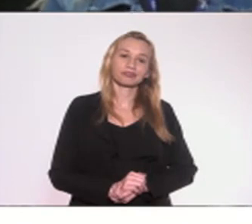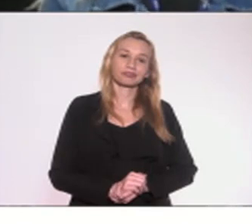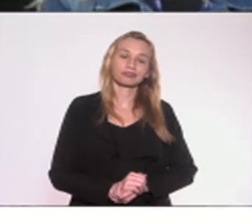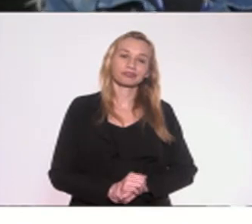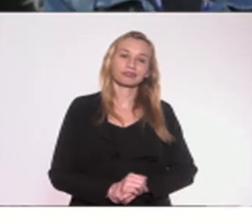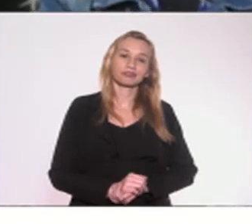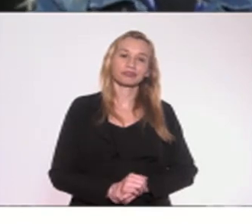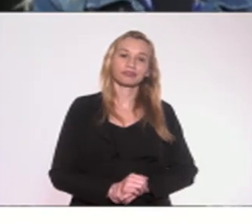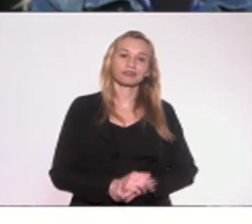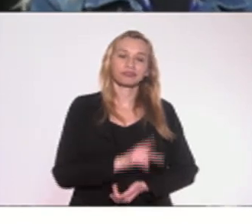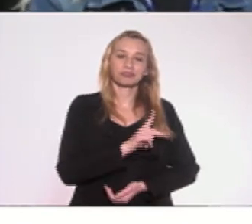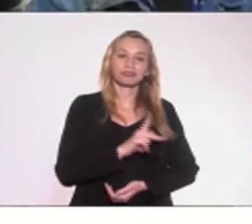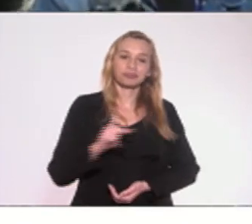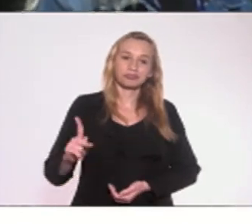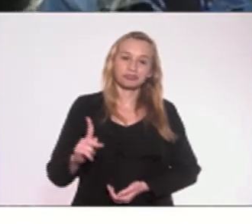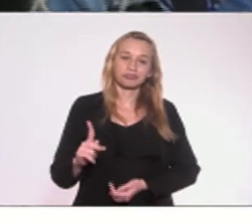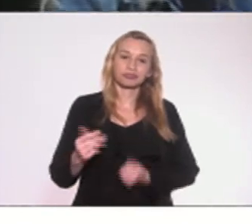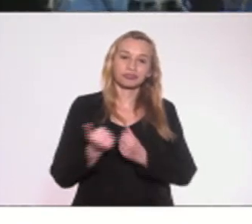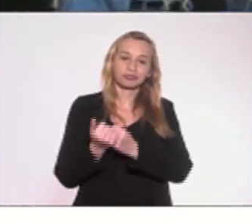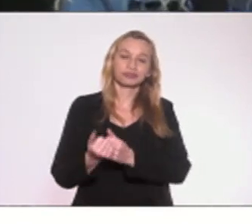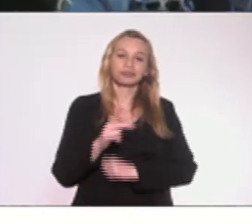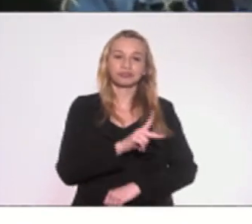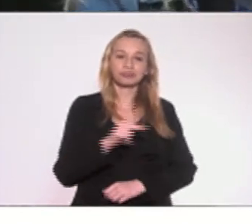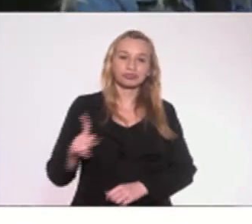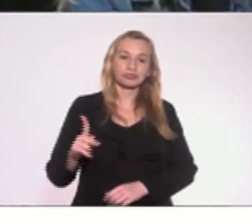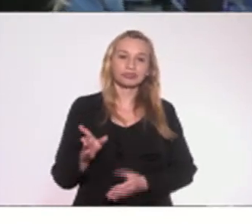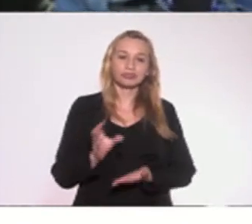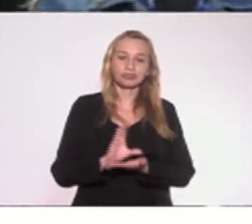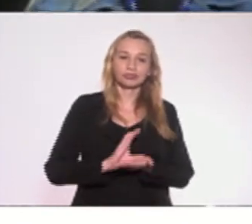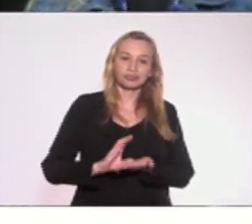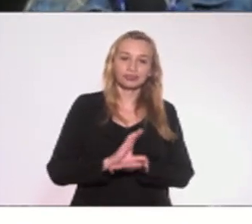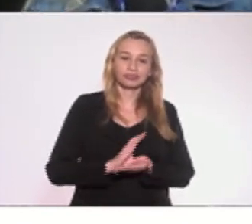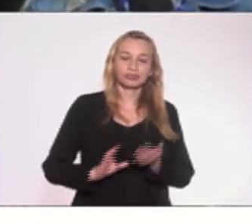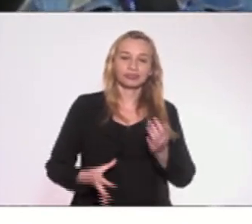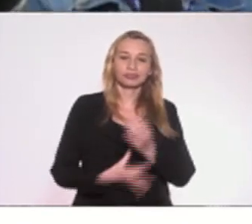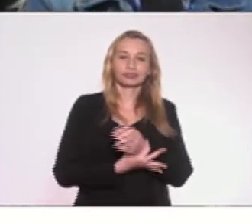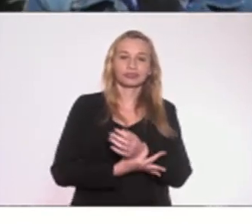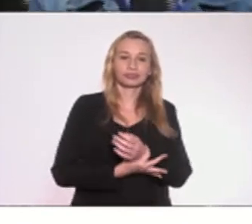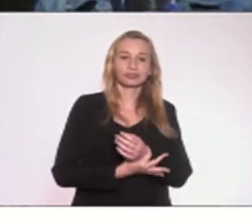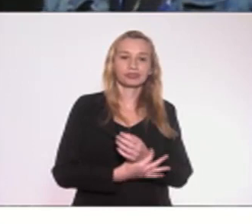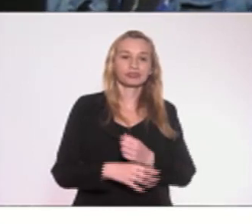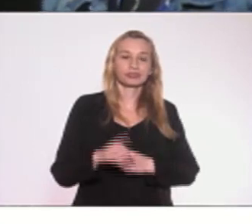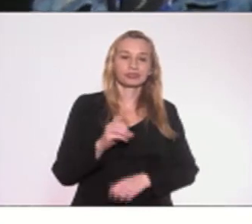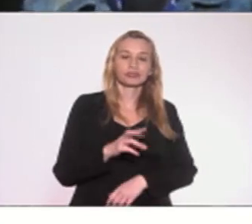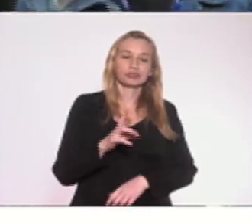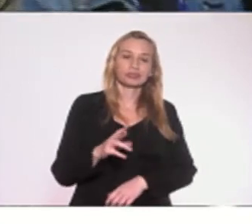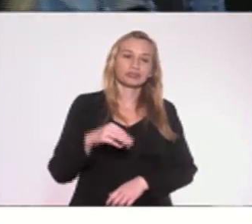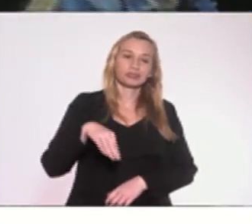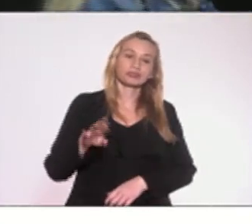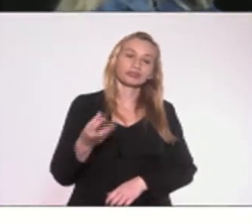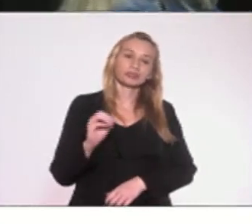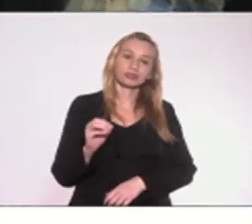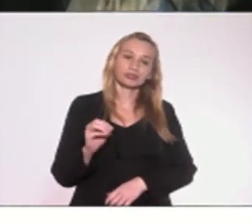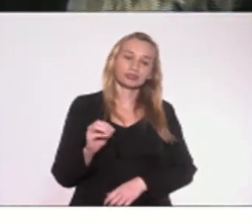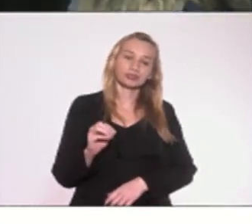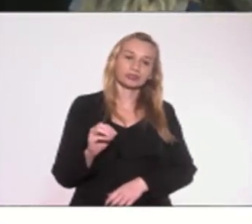do presidente e do vice-presidente do Conselho de Segurança, Dr. Marcelo Rocha